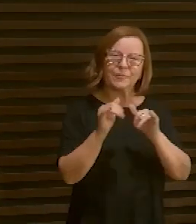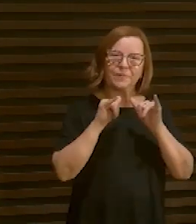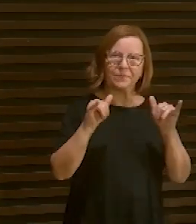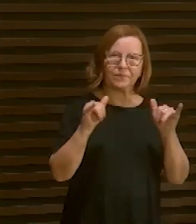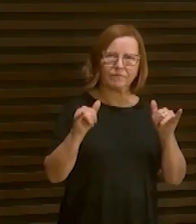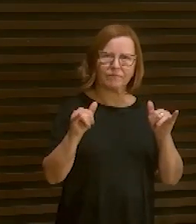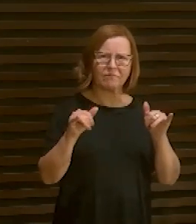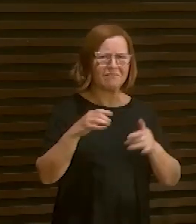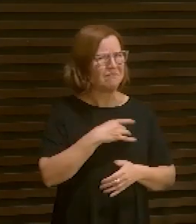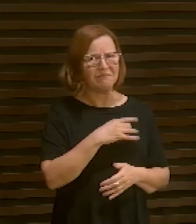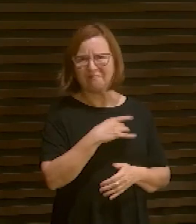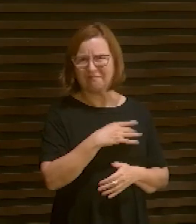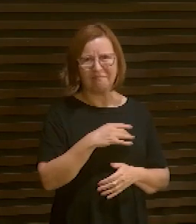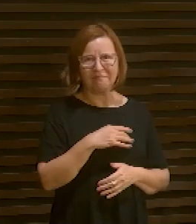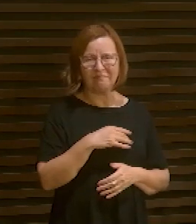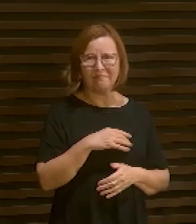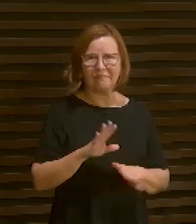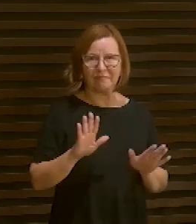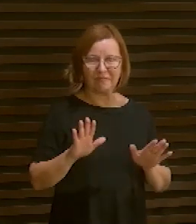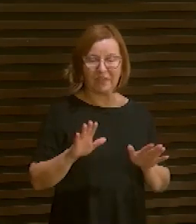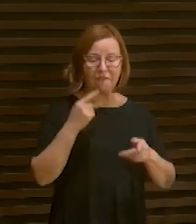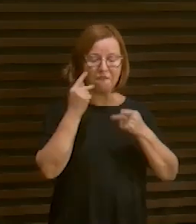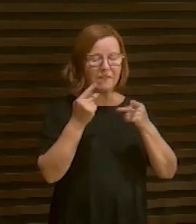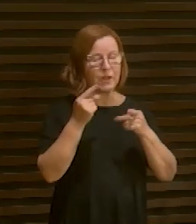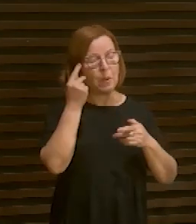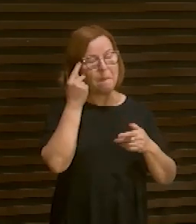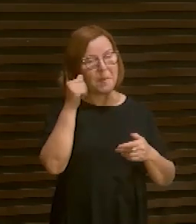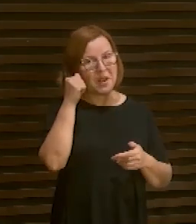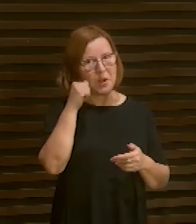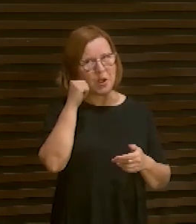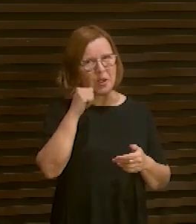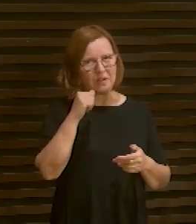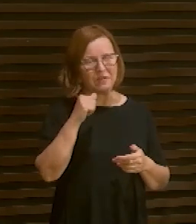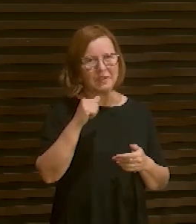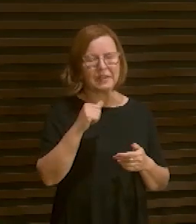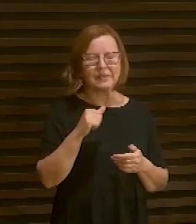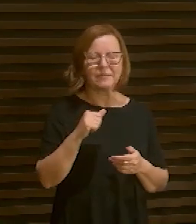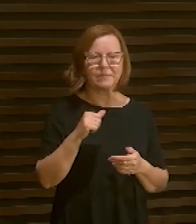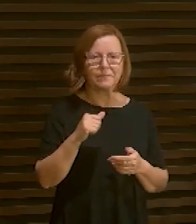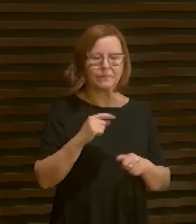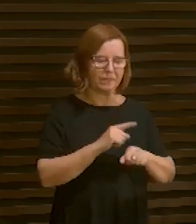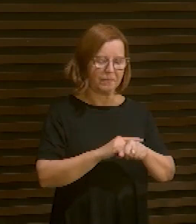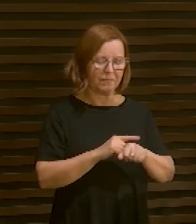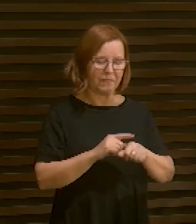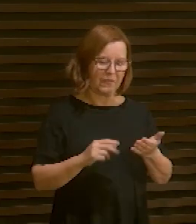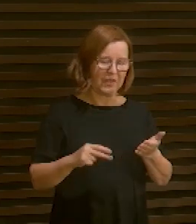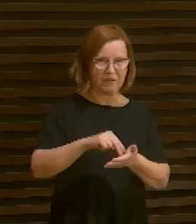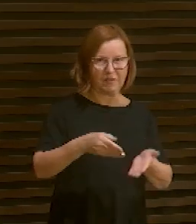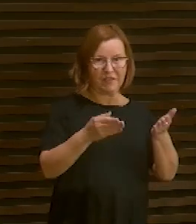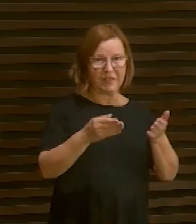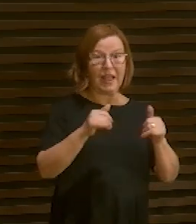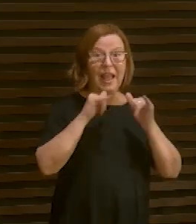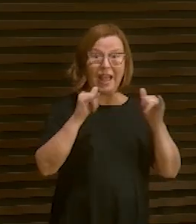disse, não temais. Está falando para as mulheres, lá na ressurreição. E de avisar